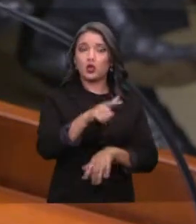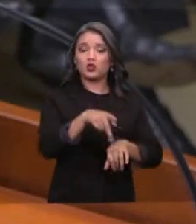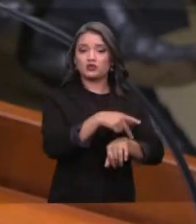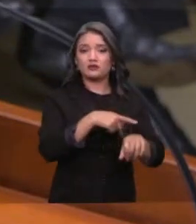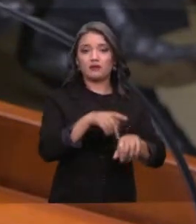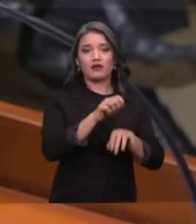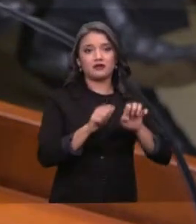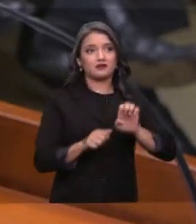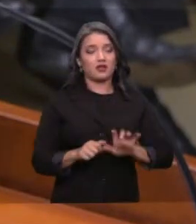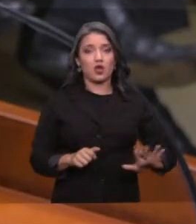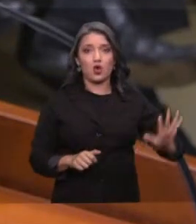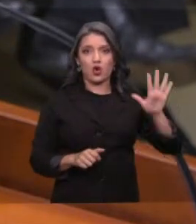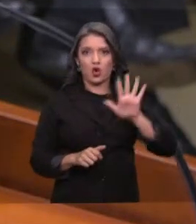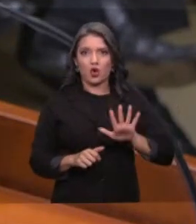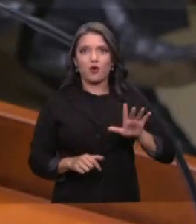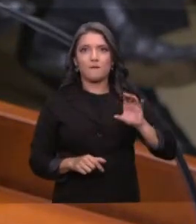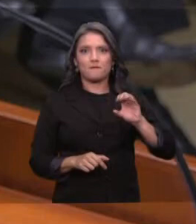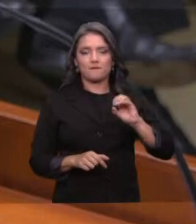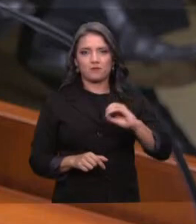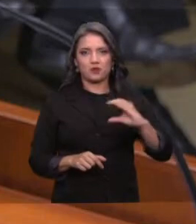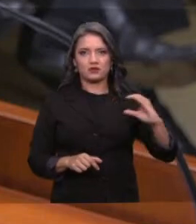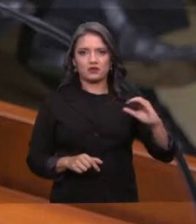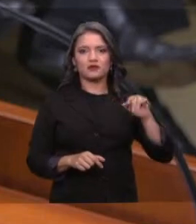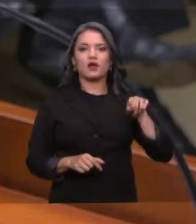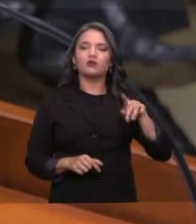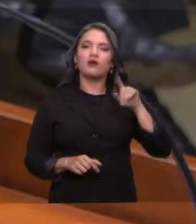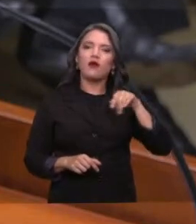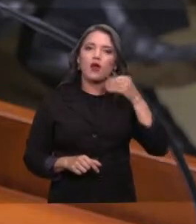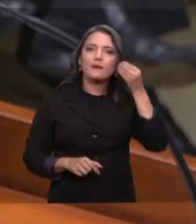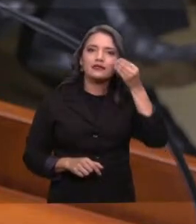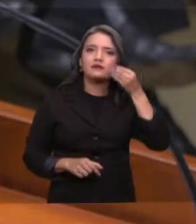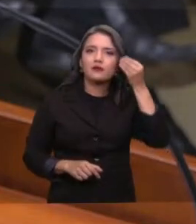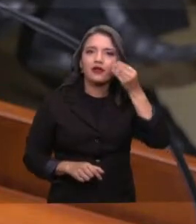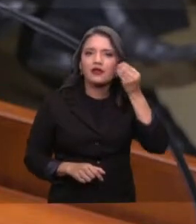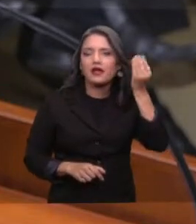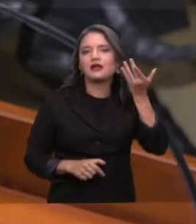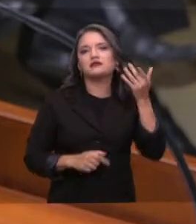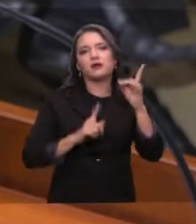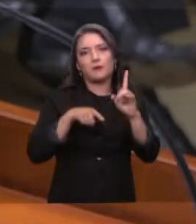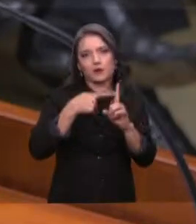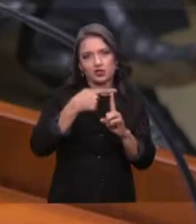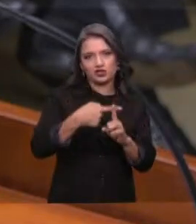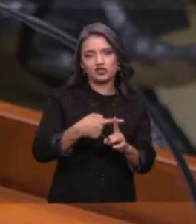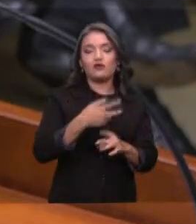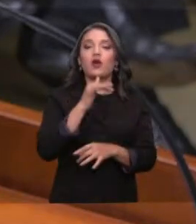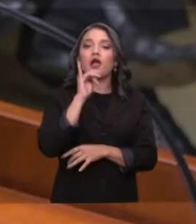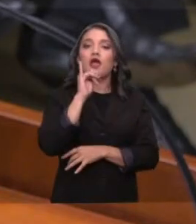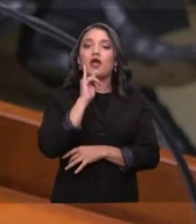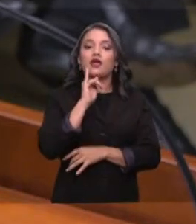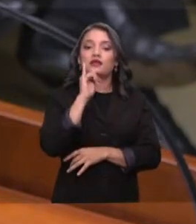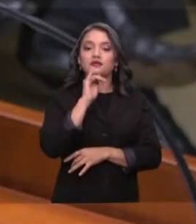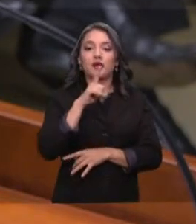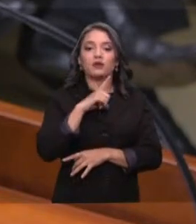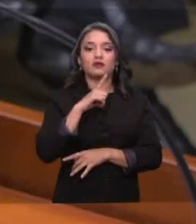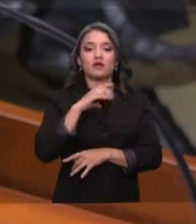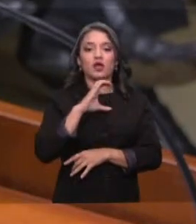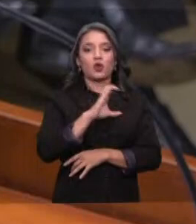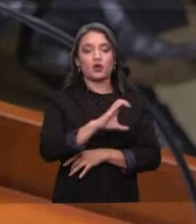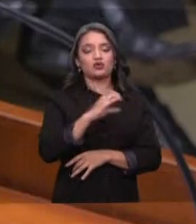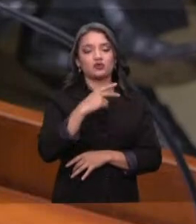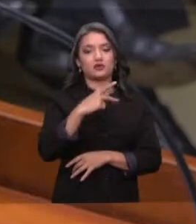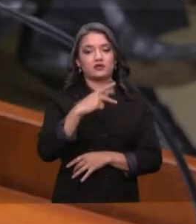da Europa Ocidental, sendo reconhecido como uma experiência civilizatória bem-sucedida. A título de exemplo, o Código de